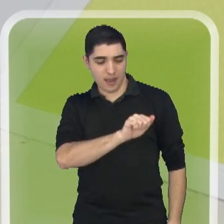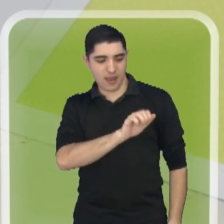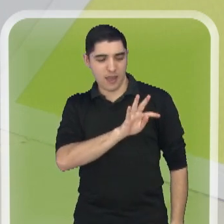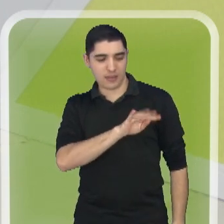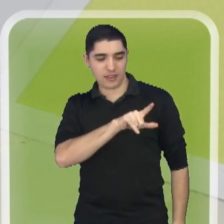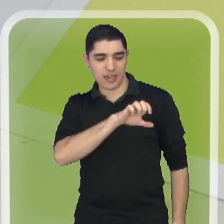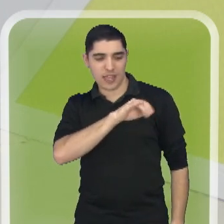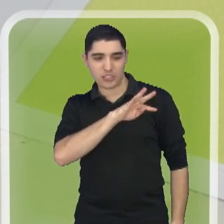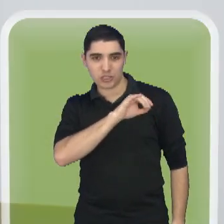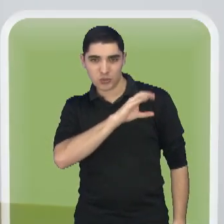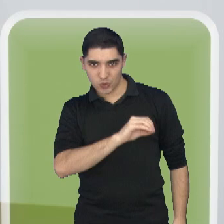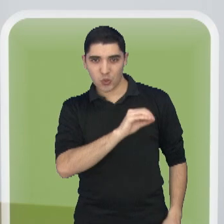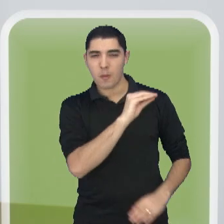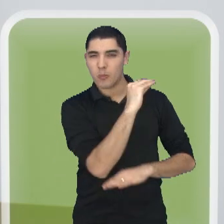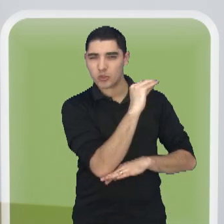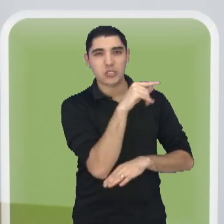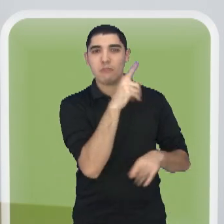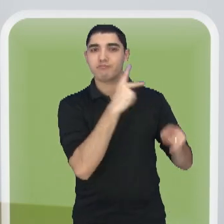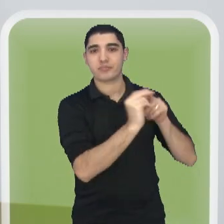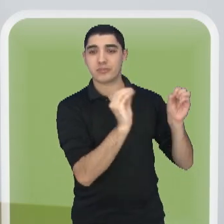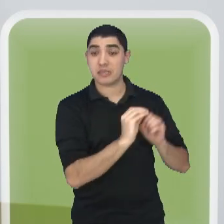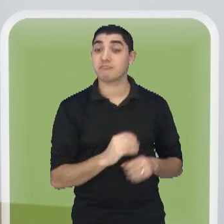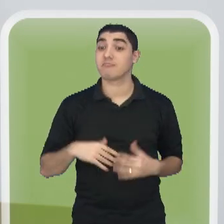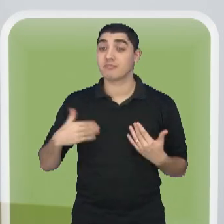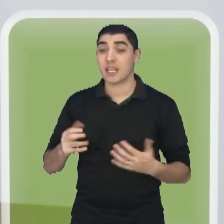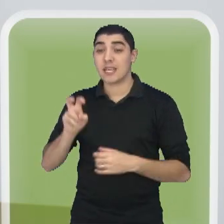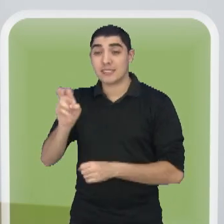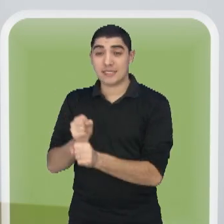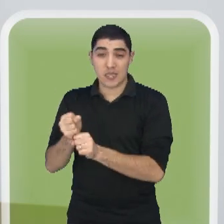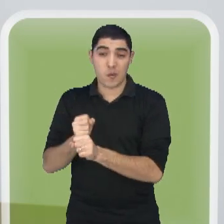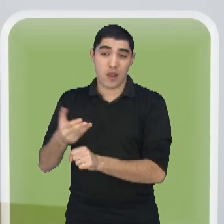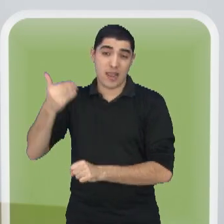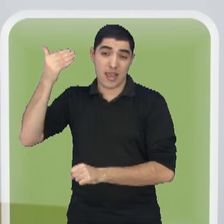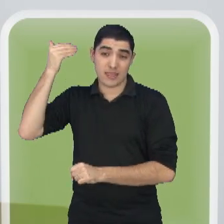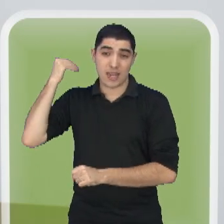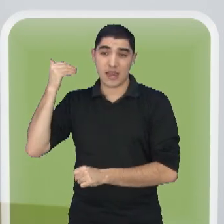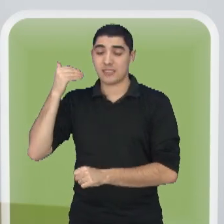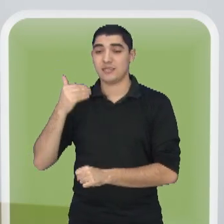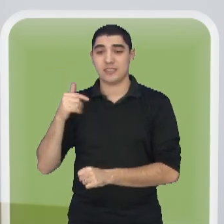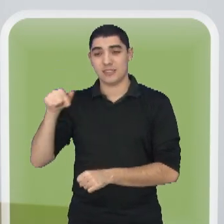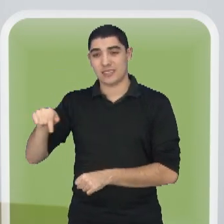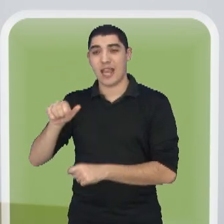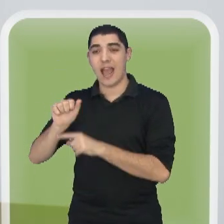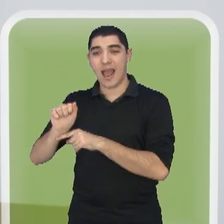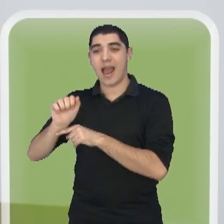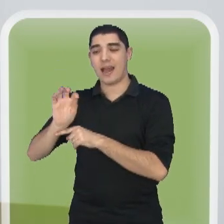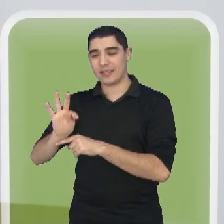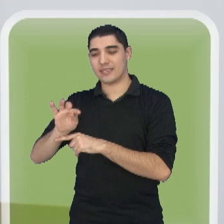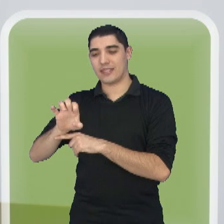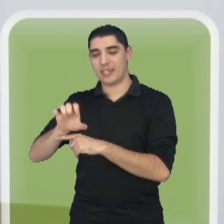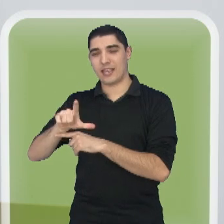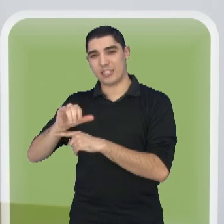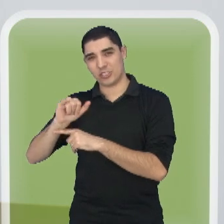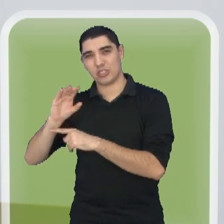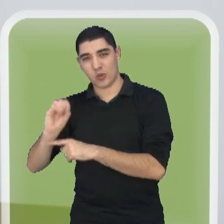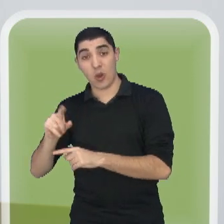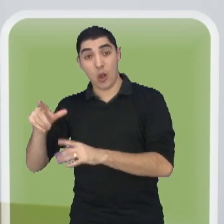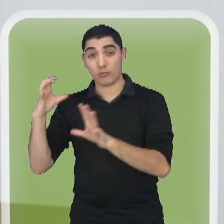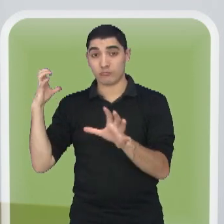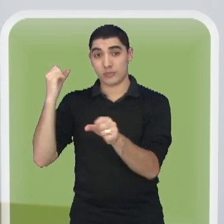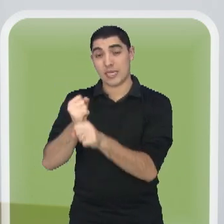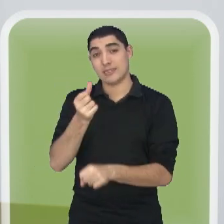hein, Brunão? Há 5 anos. A última vitória do Atlético Mogi foi há 5 anos atrás. Agora são 61 jogos sem